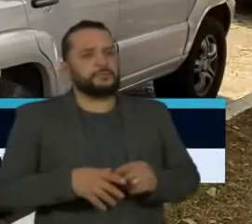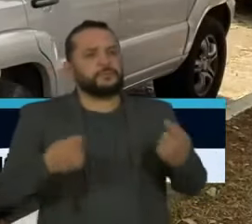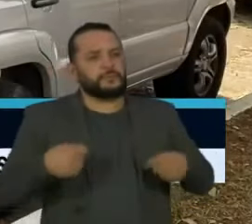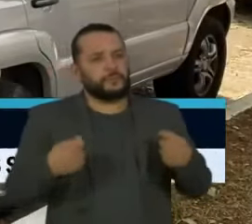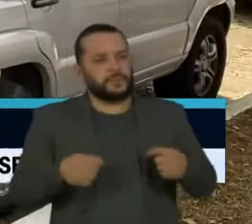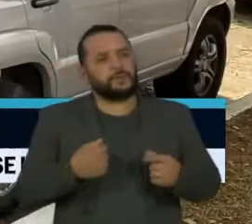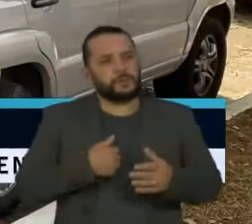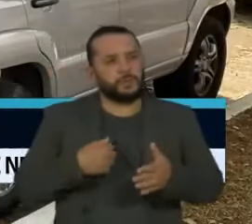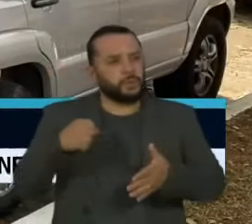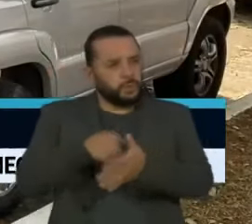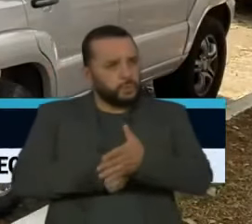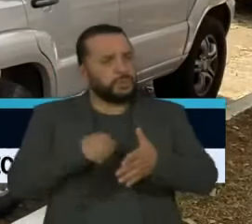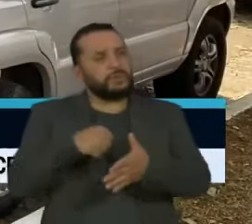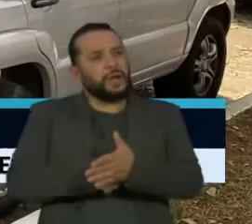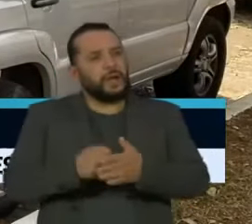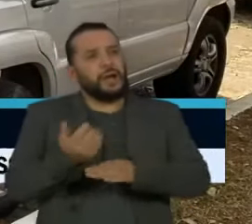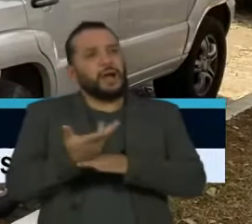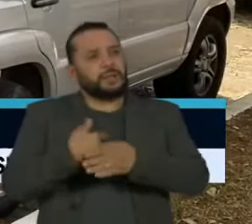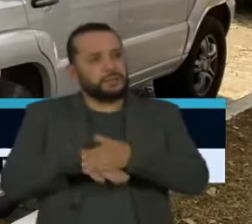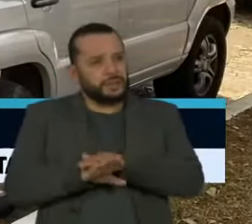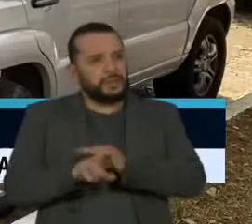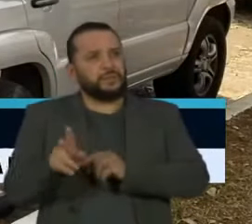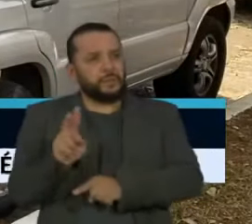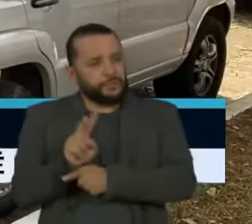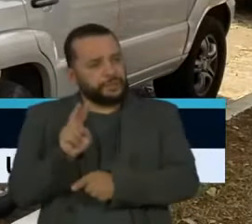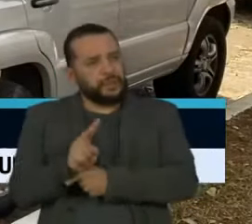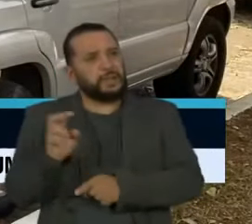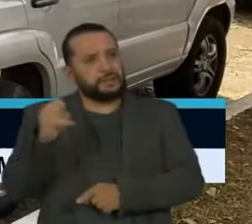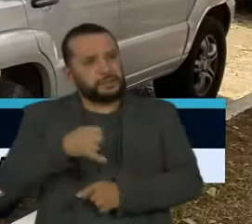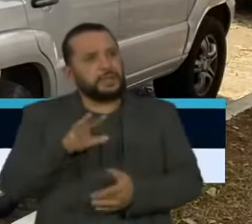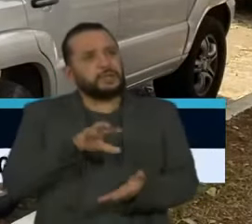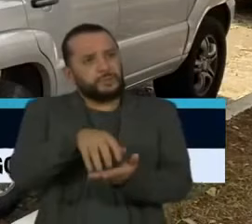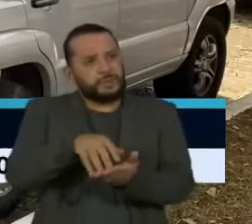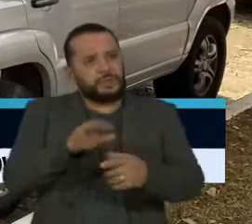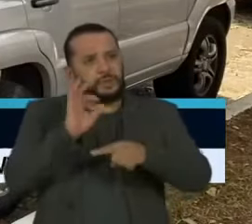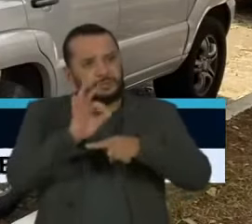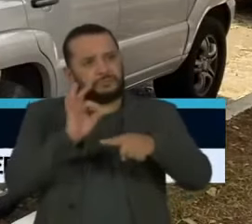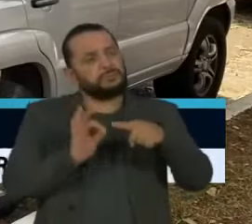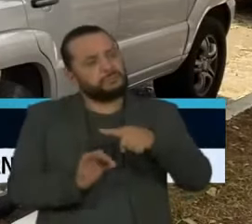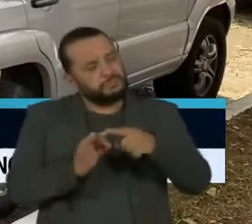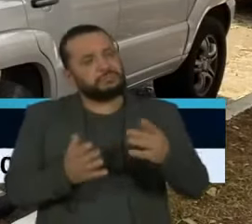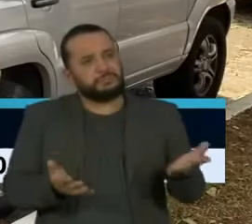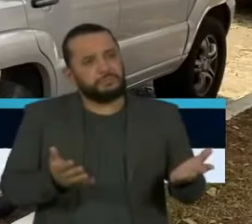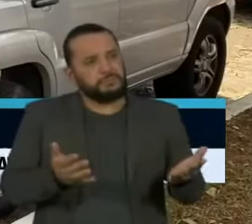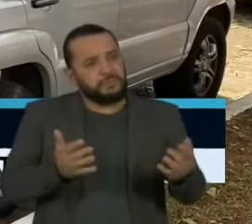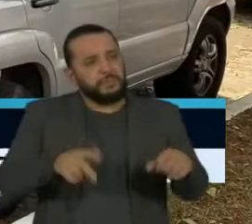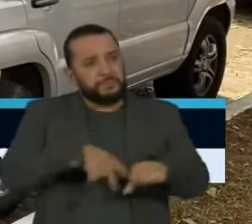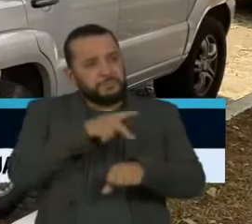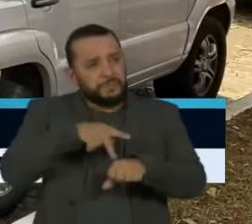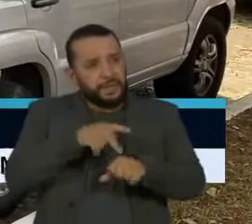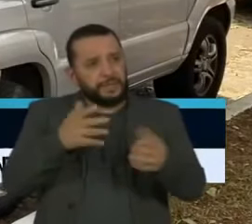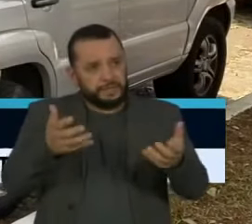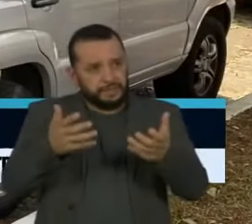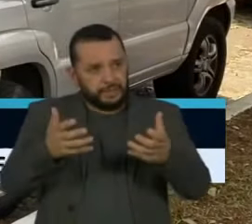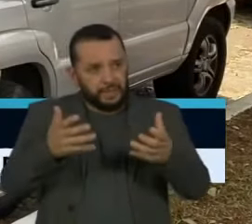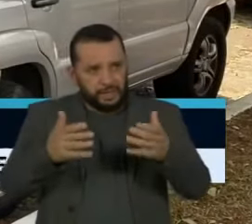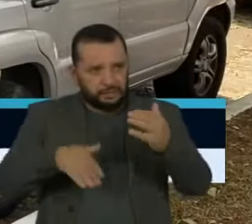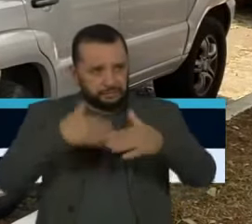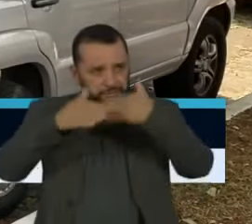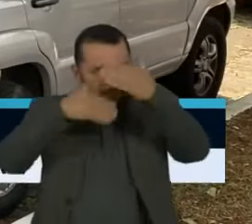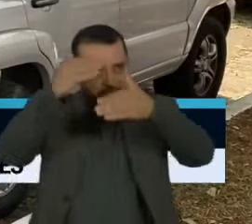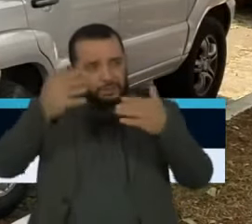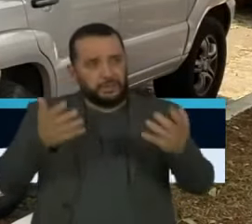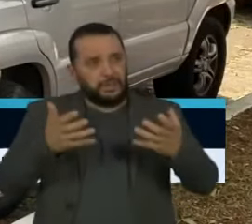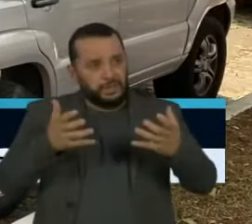lutar por esse acervo, por essa instituição. Eu acho que se o nosso país quer ser soberano, quer ter